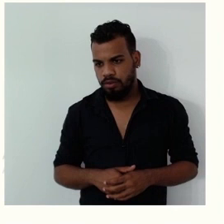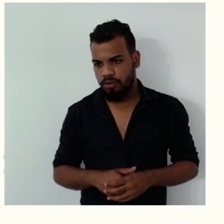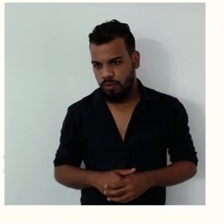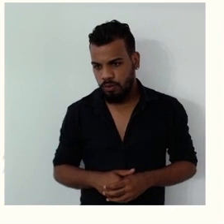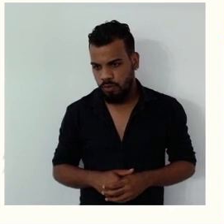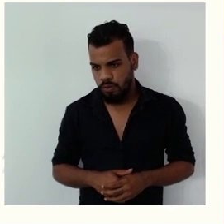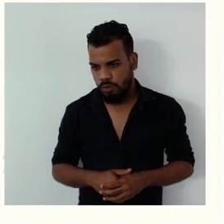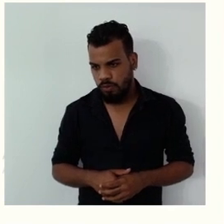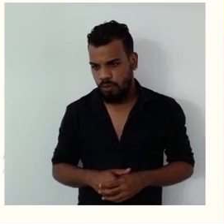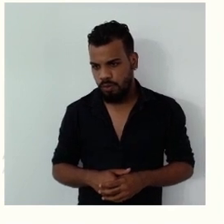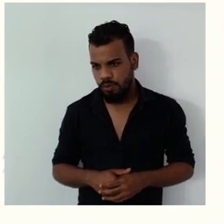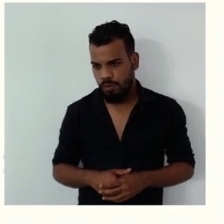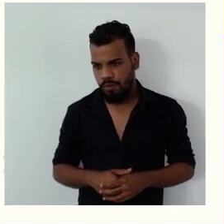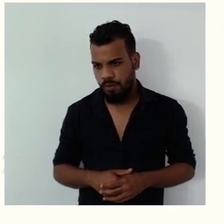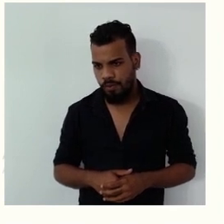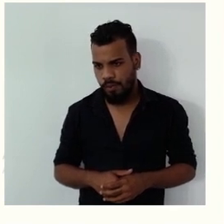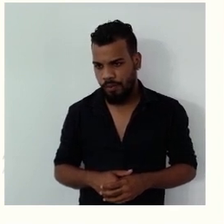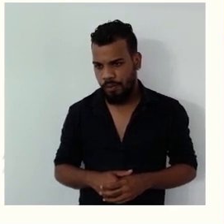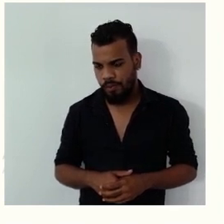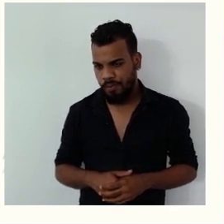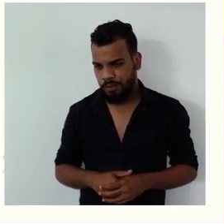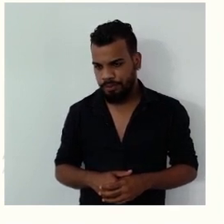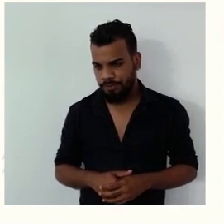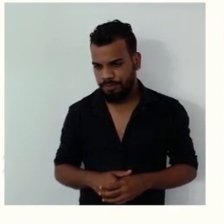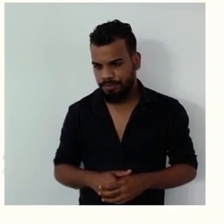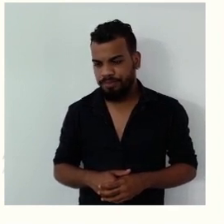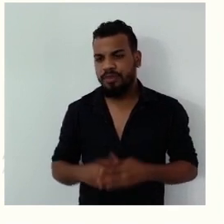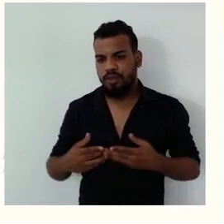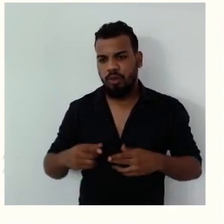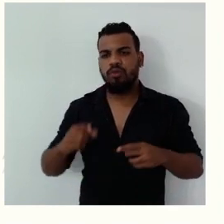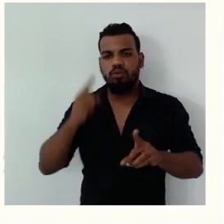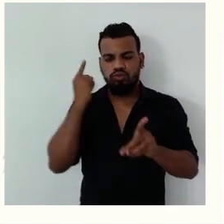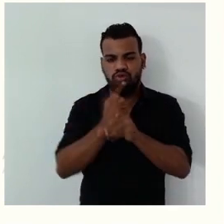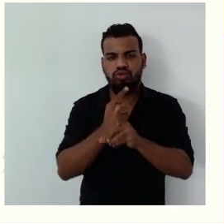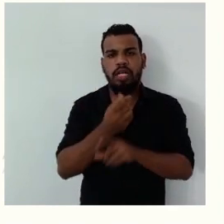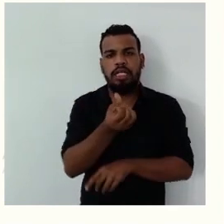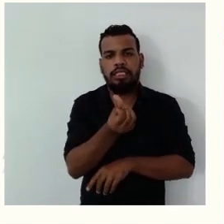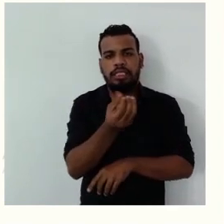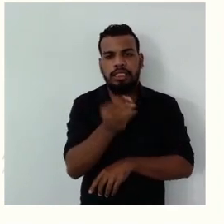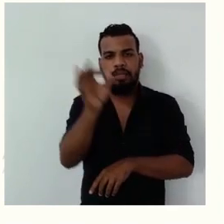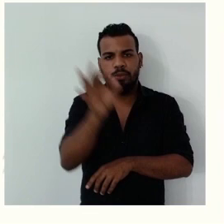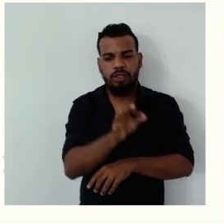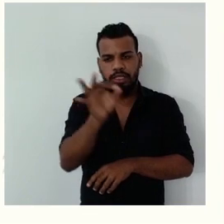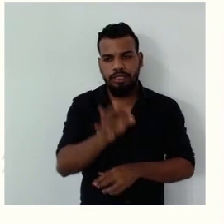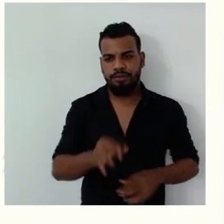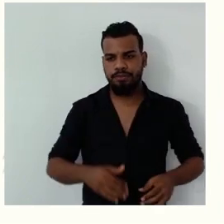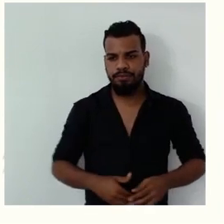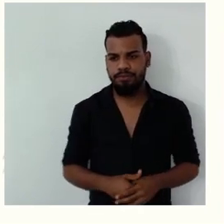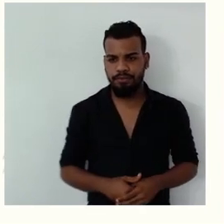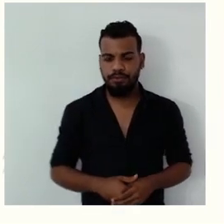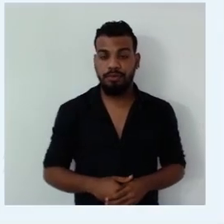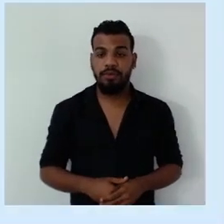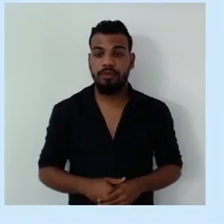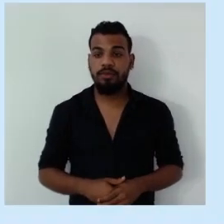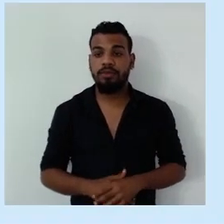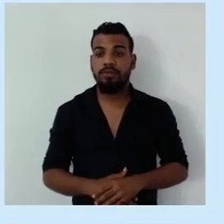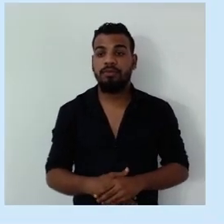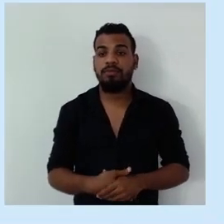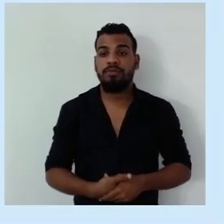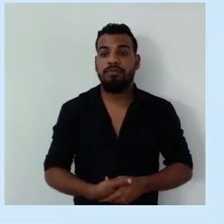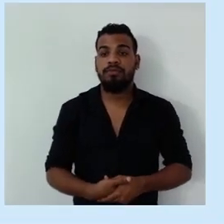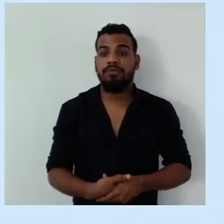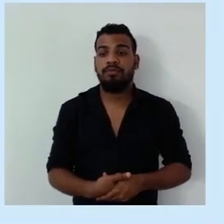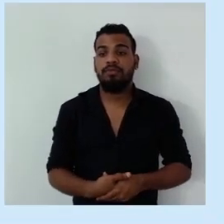480.000 dividido por 8.000, você vai encontrar uma taxa de 60%. Então, ó, essa questão